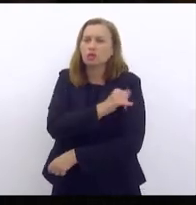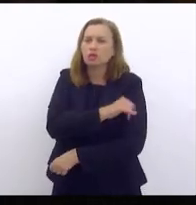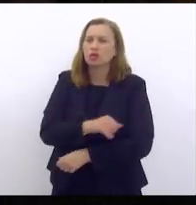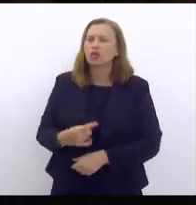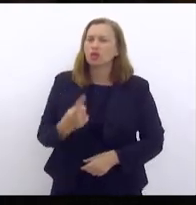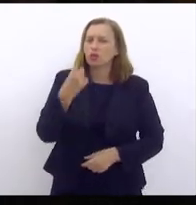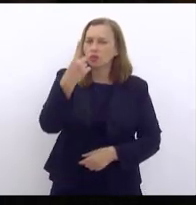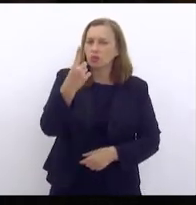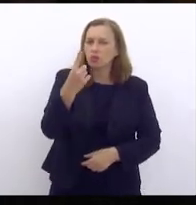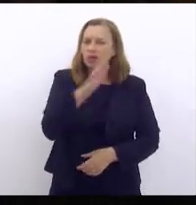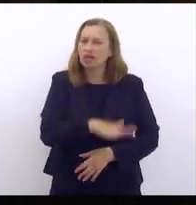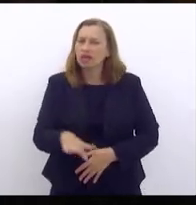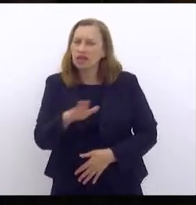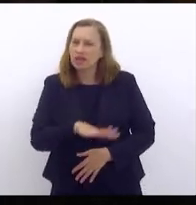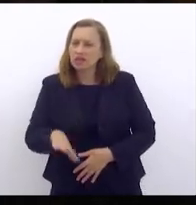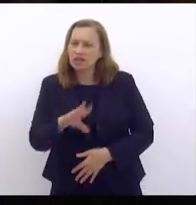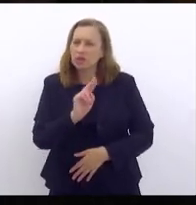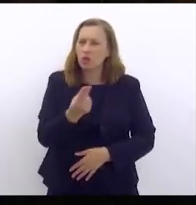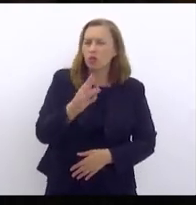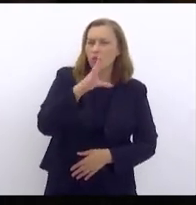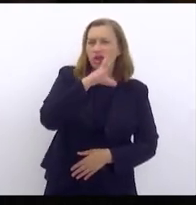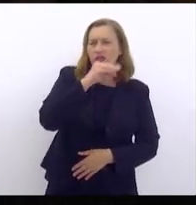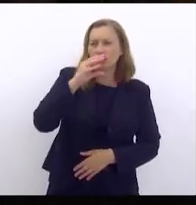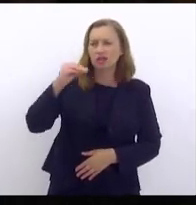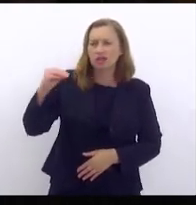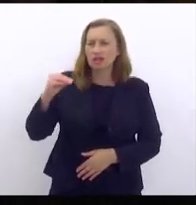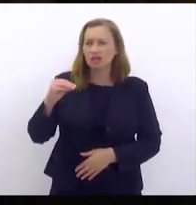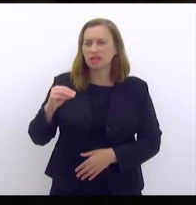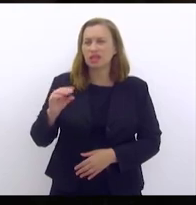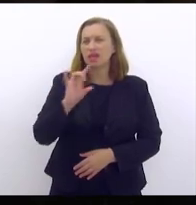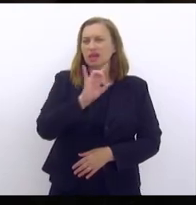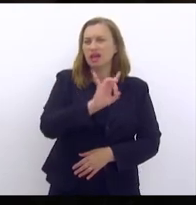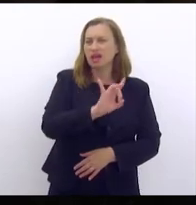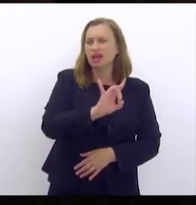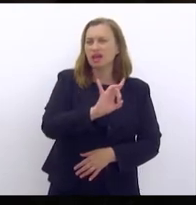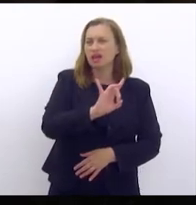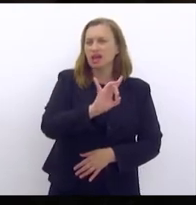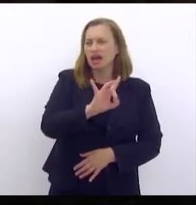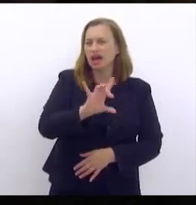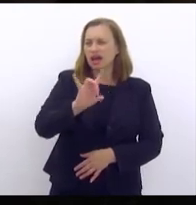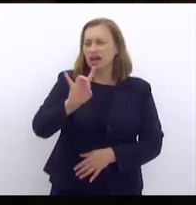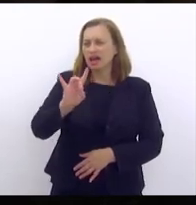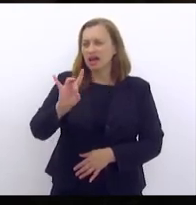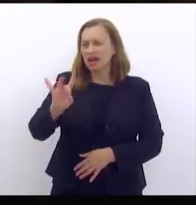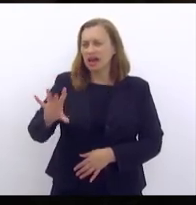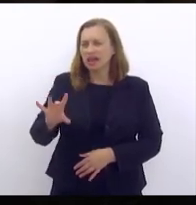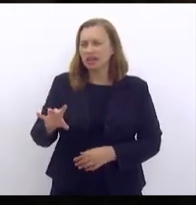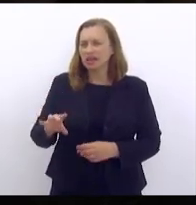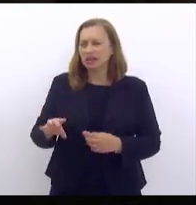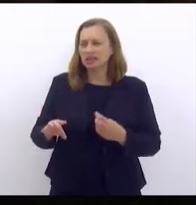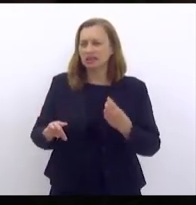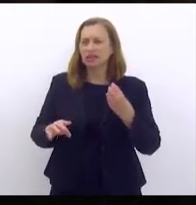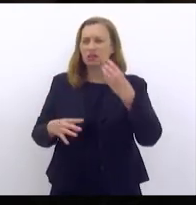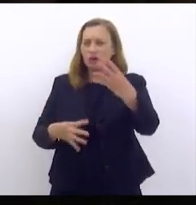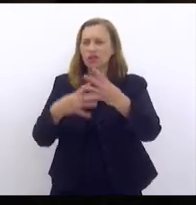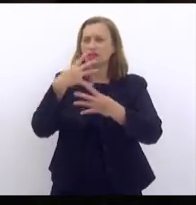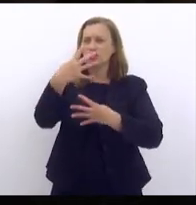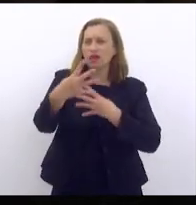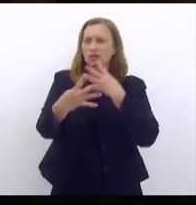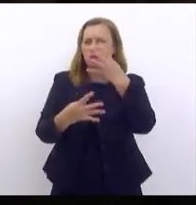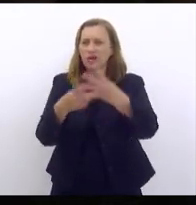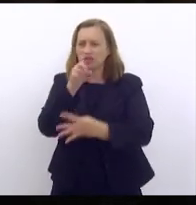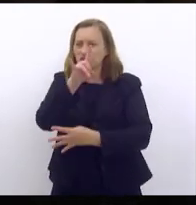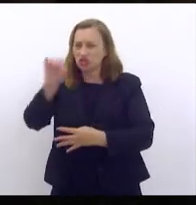ou adolescente é baleada a cada 2 dias, ou minto, a cada 4 dias. Em